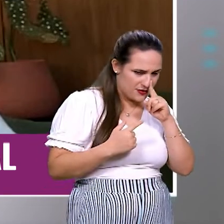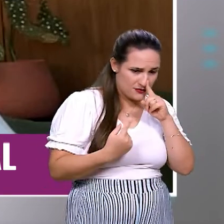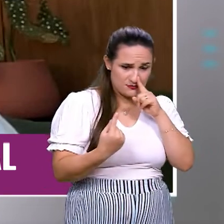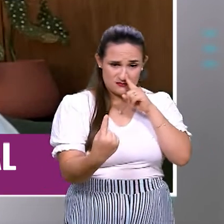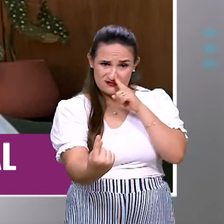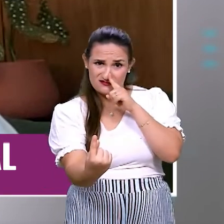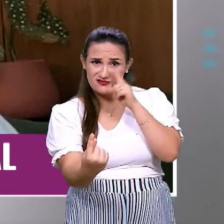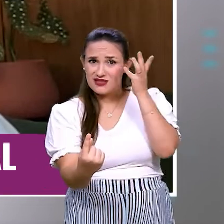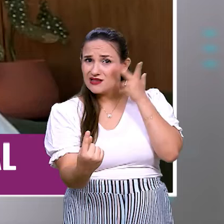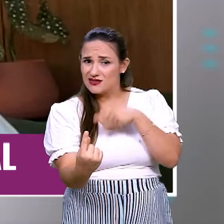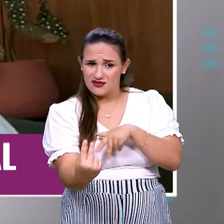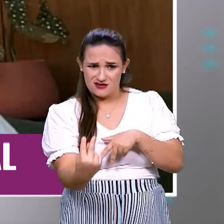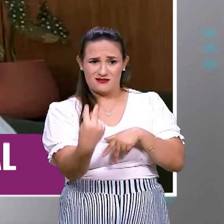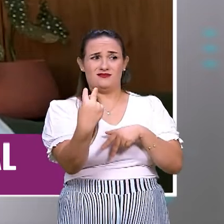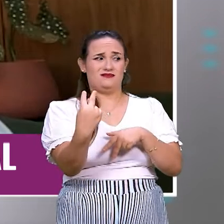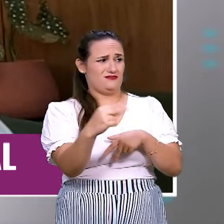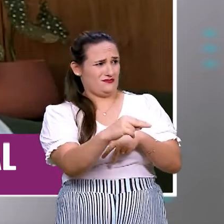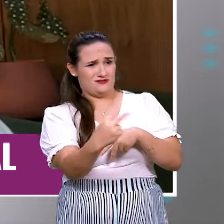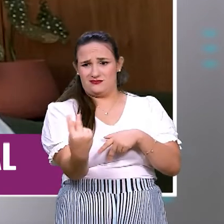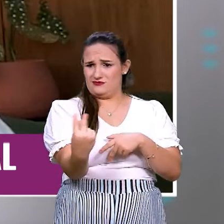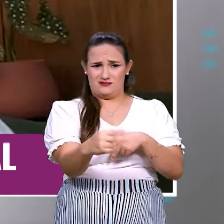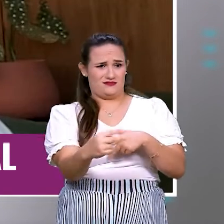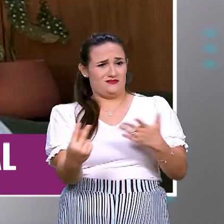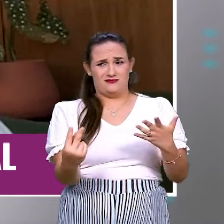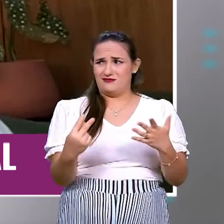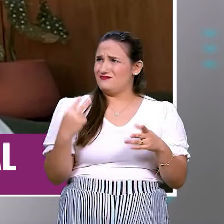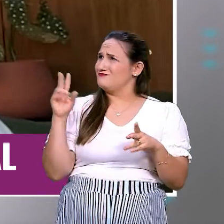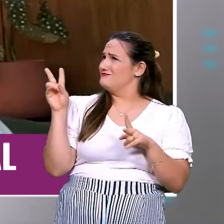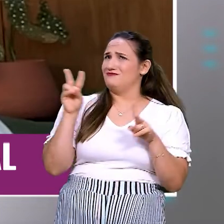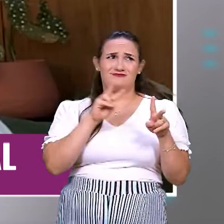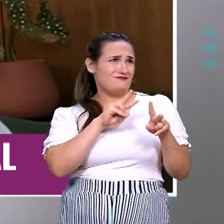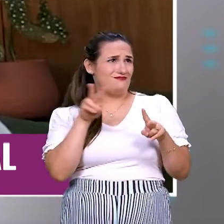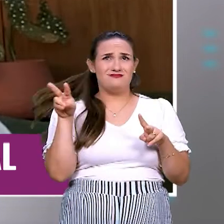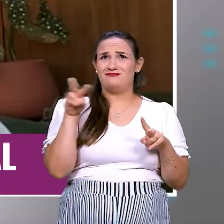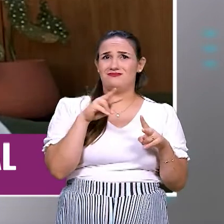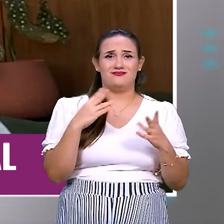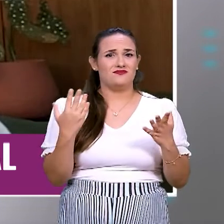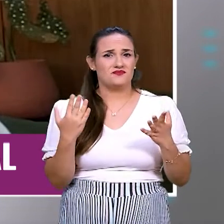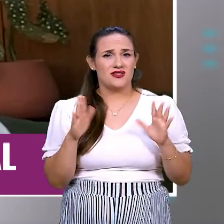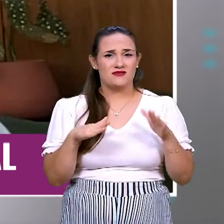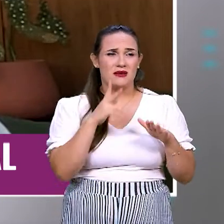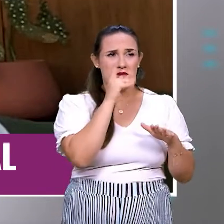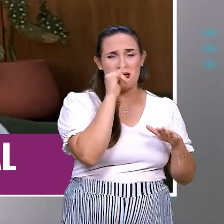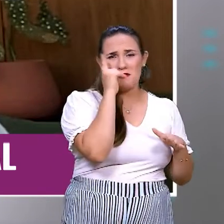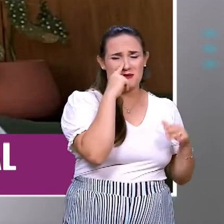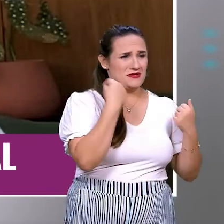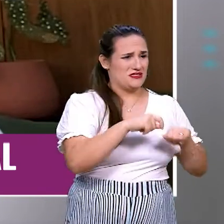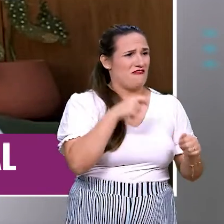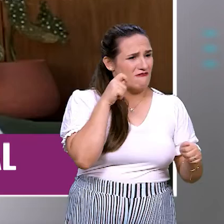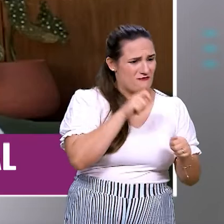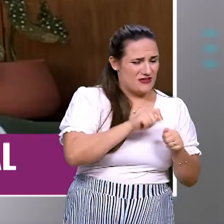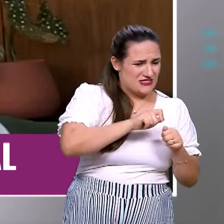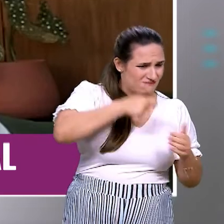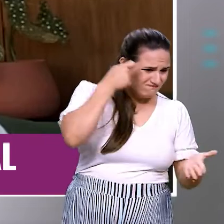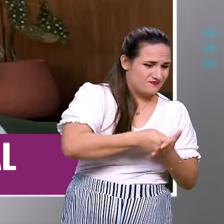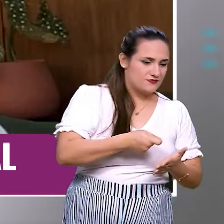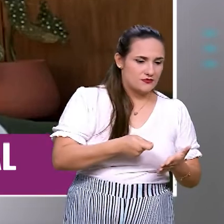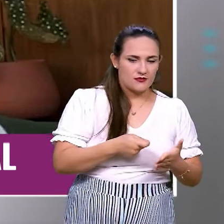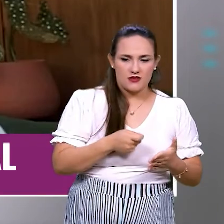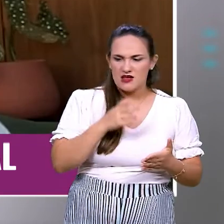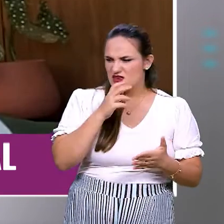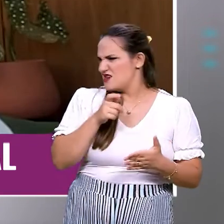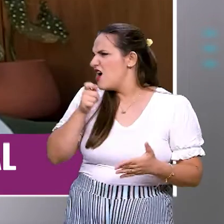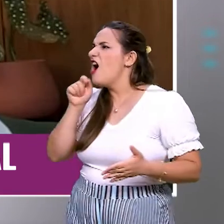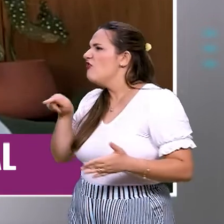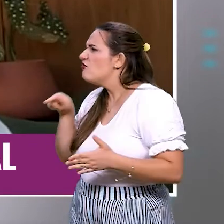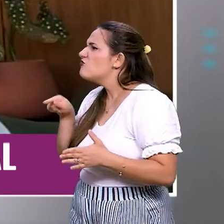os pais e com a criança no meio. Então, quando as escolas chamam os pais, é porque parece que os pais têm que fazer alguma coisa que a criança não está se comportando bem.